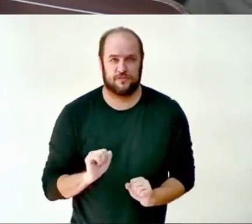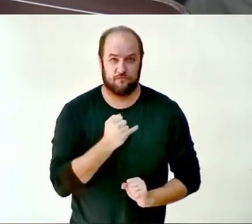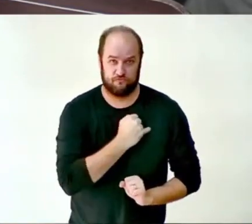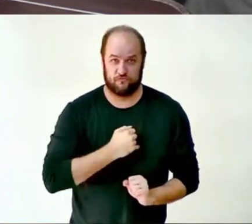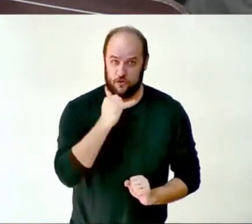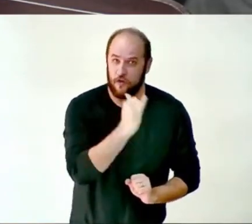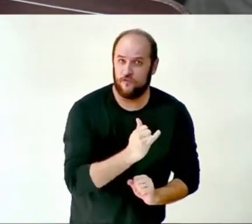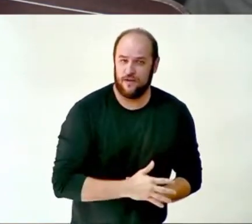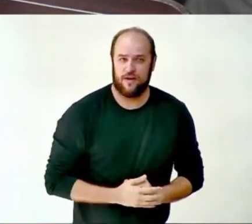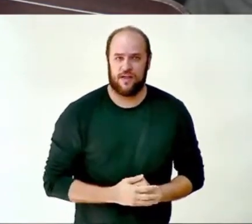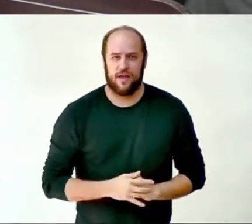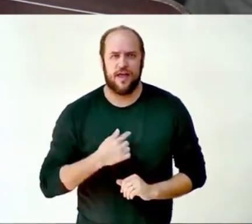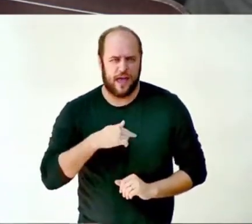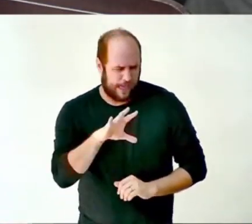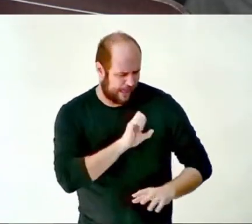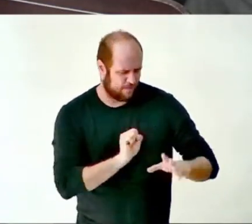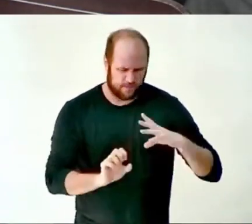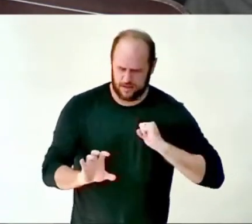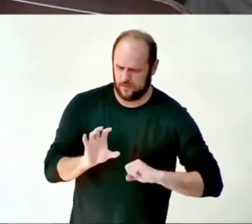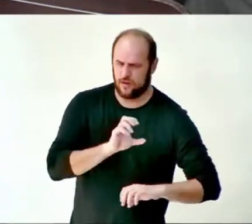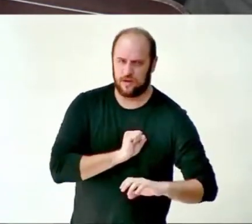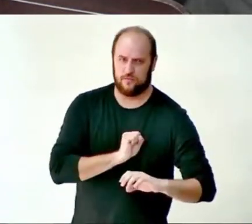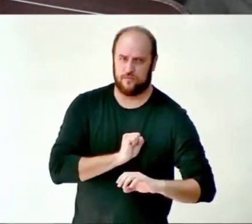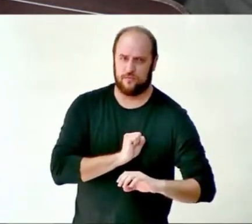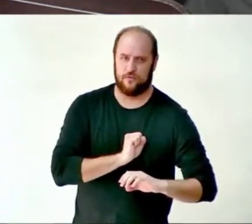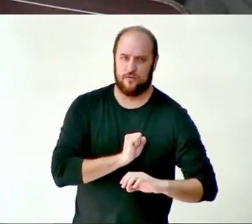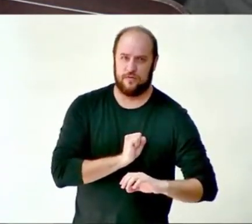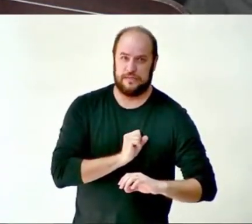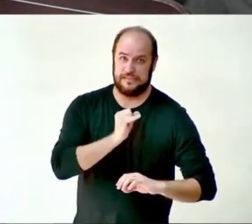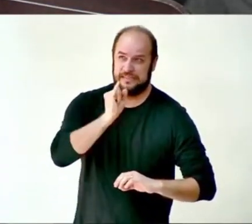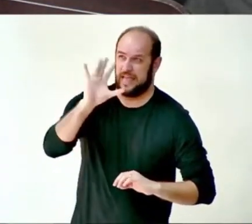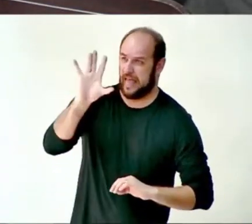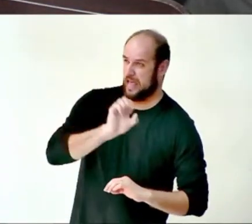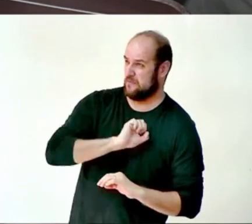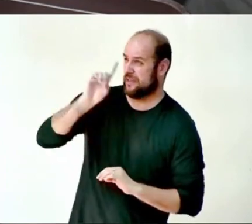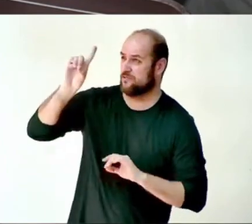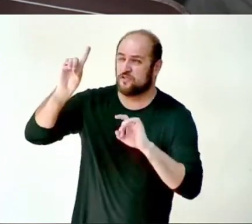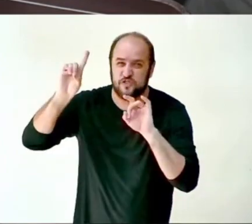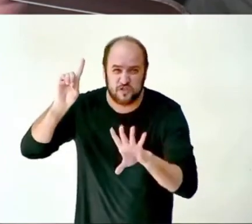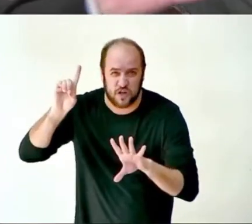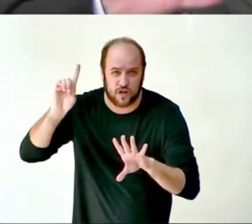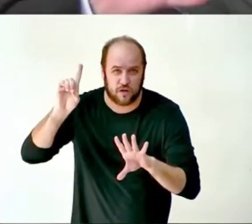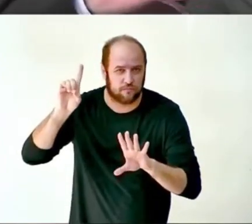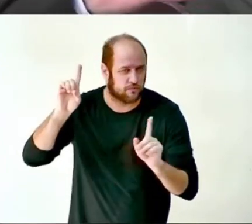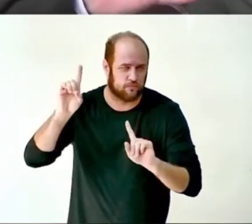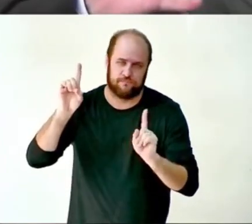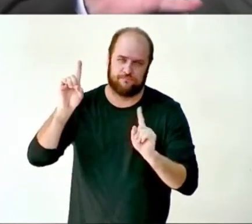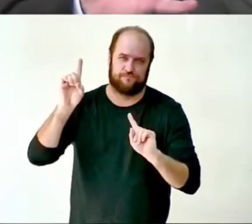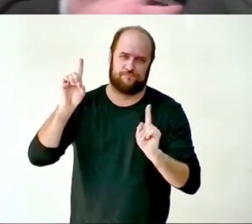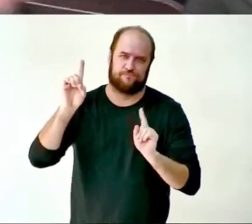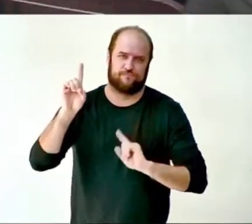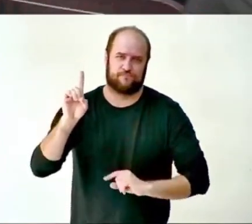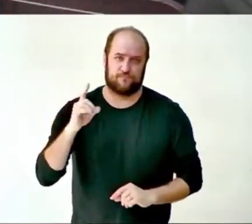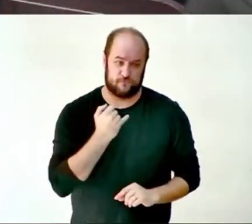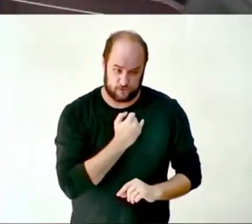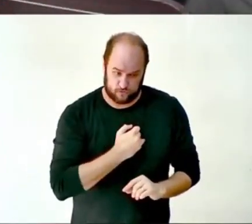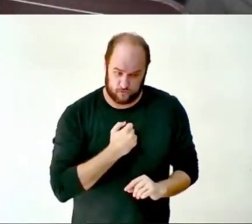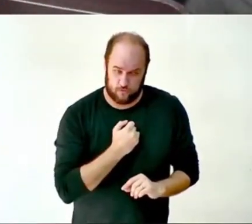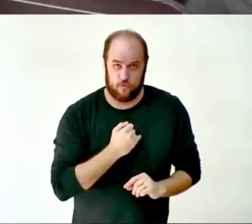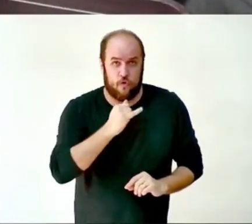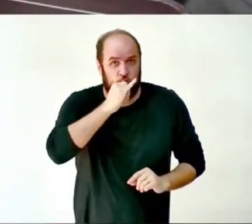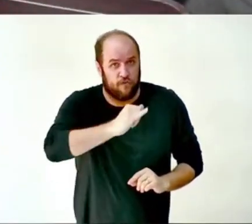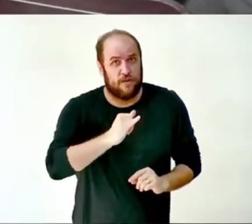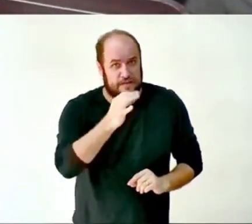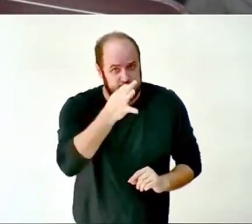amo, amo. E eu tenho que dizer, não. Ou o João está errado. Ou o João está errado. Se não consegue